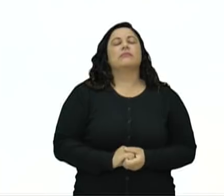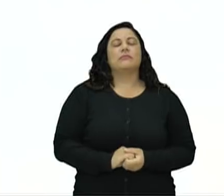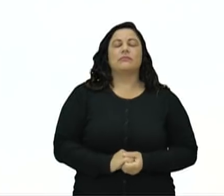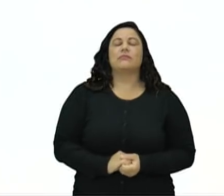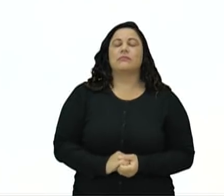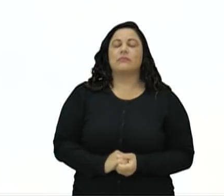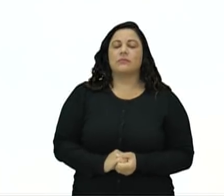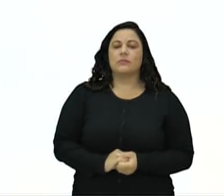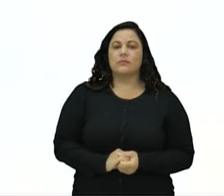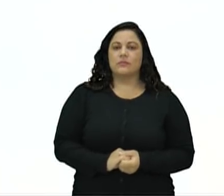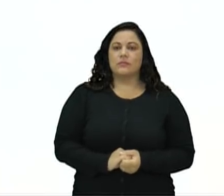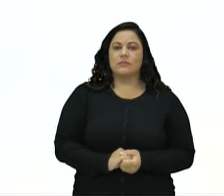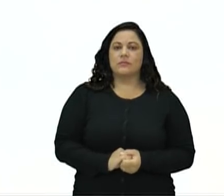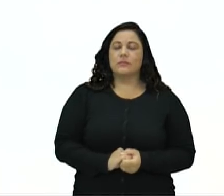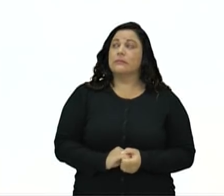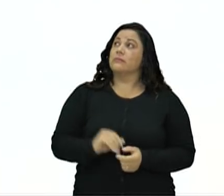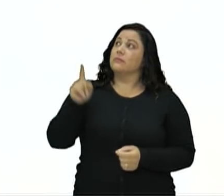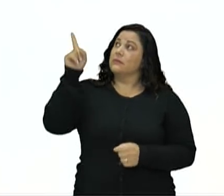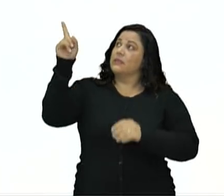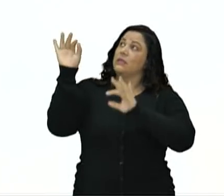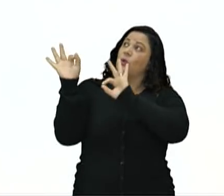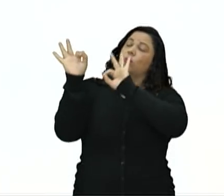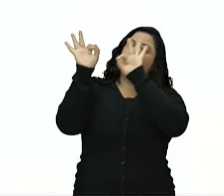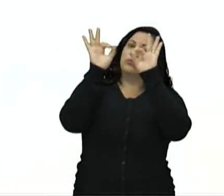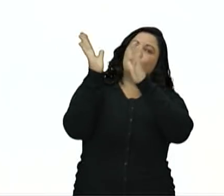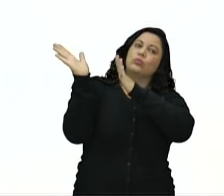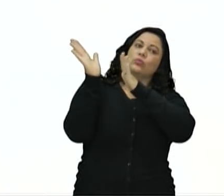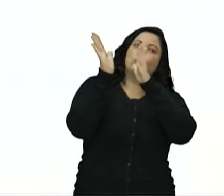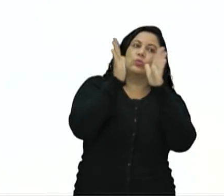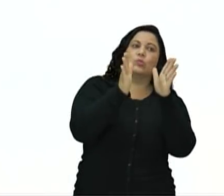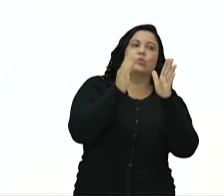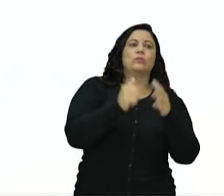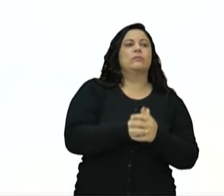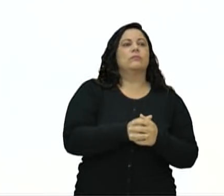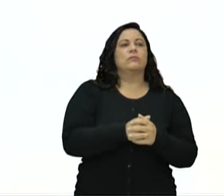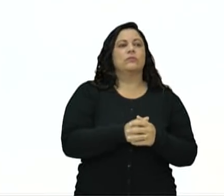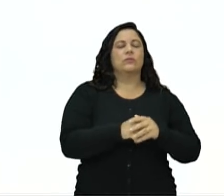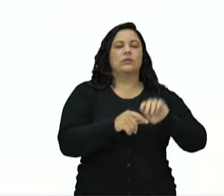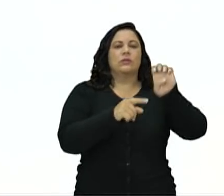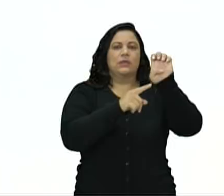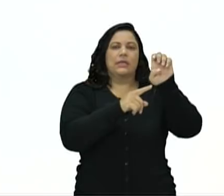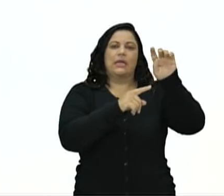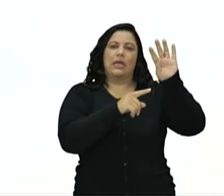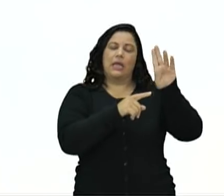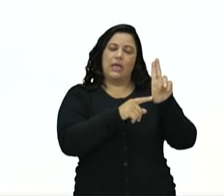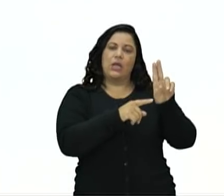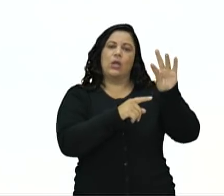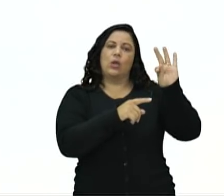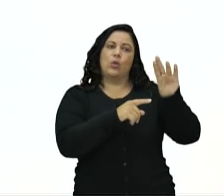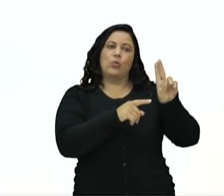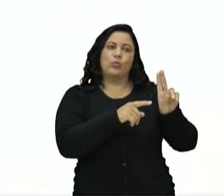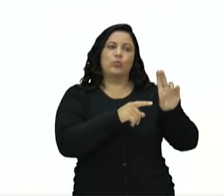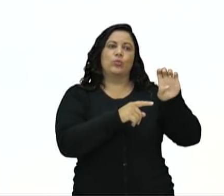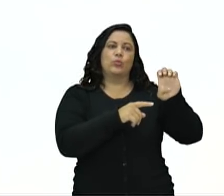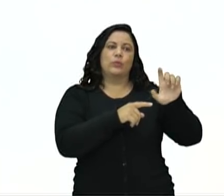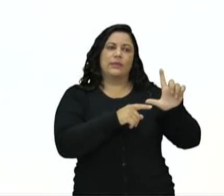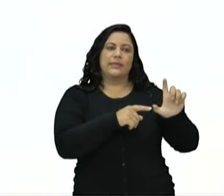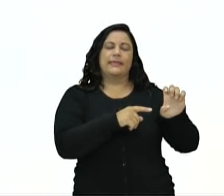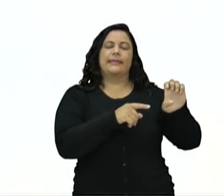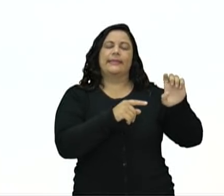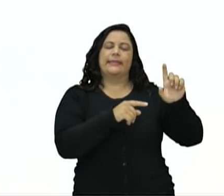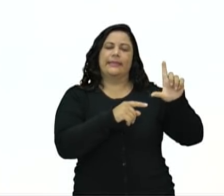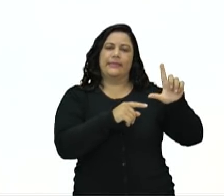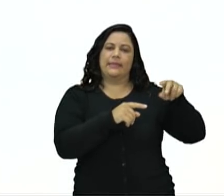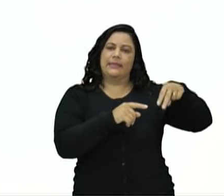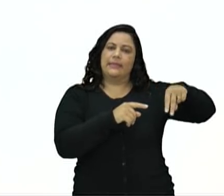do plural, a gente tem ali o acento agudo no i, né, do tínhamos, formando ali a proparoxítona, e no i